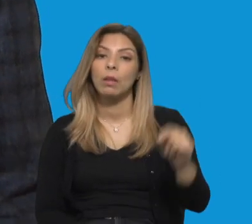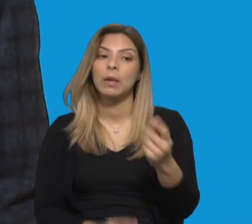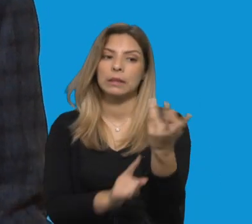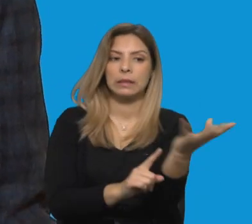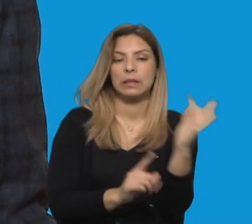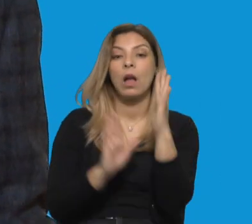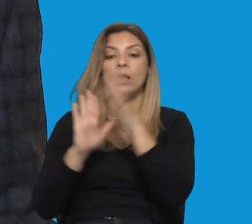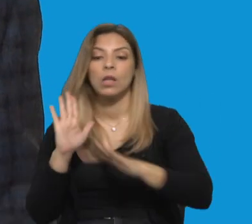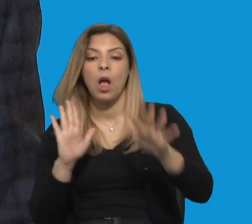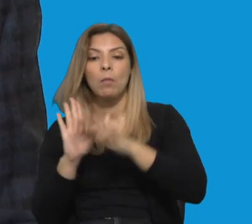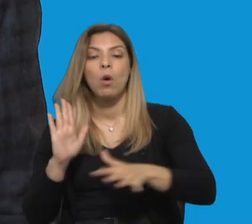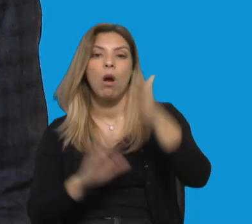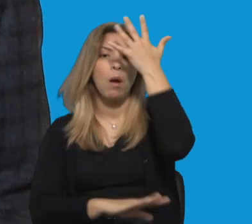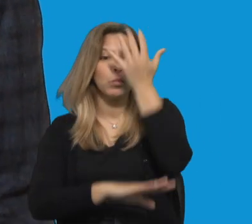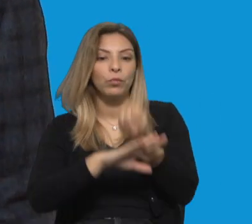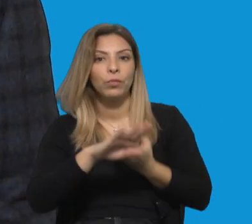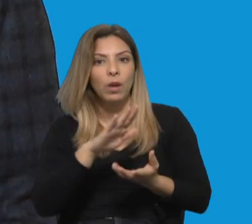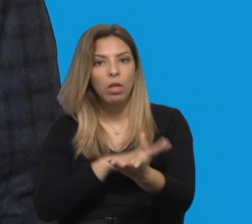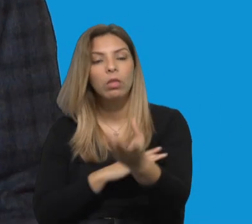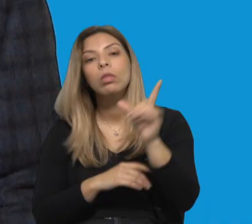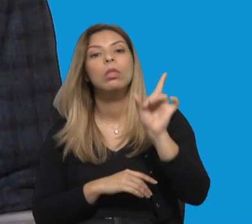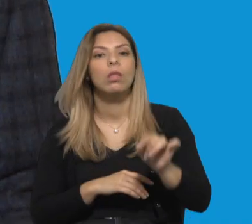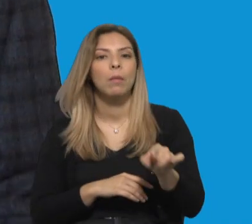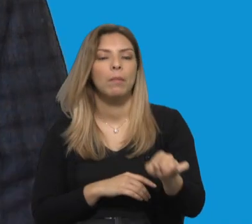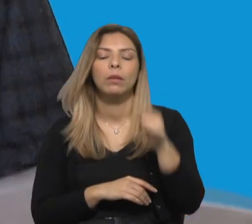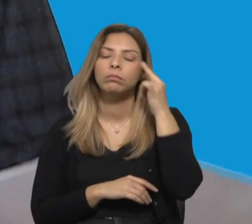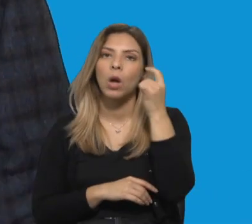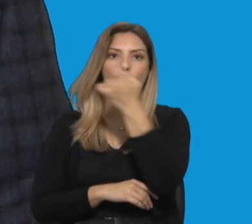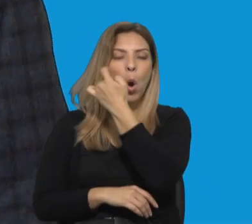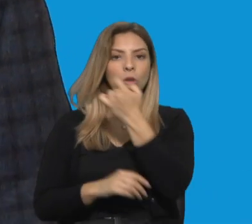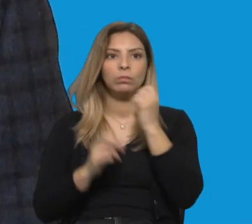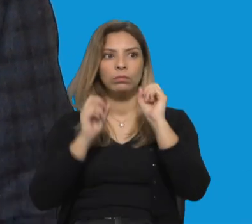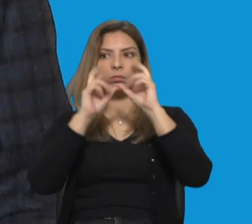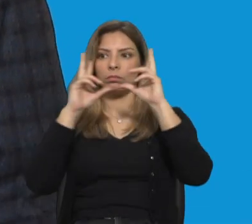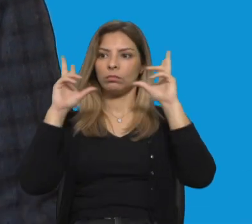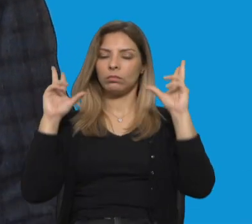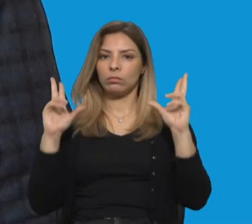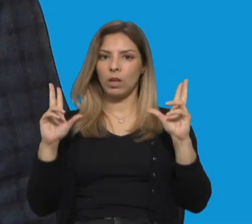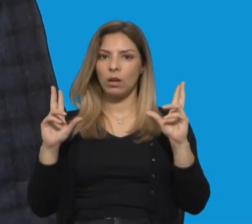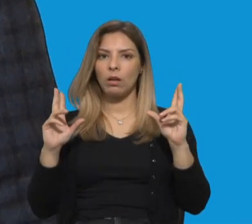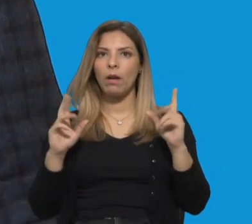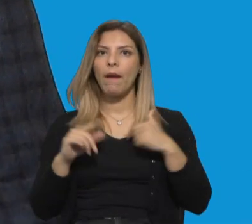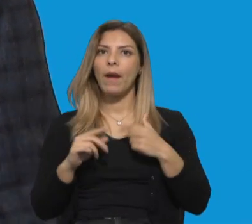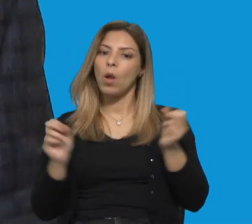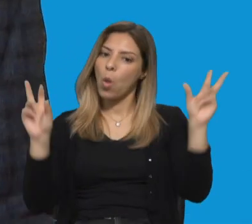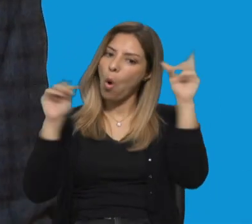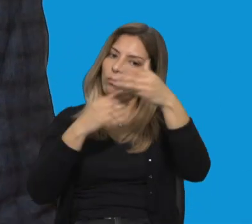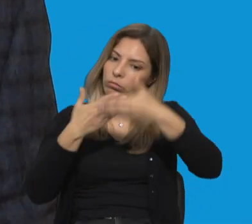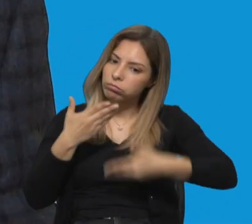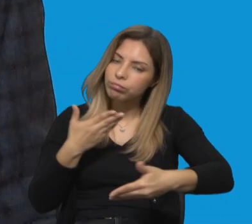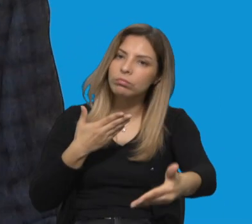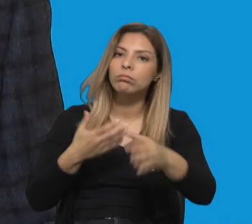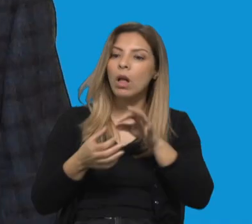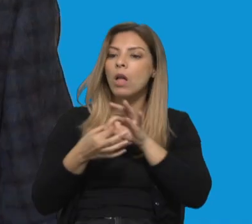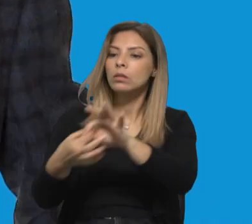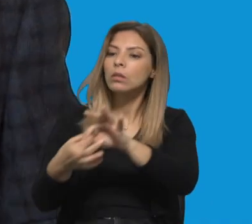se referia ao Messias. A partir daí, os seus olhos abriram-se. Ou seja, nasceu uma nova relação, não apenas